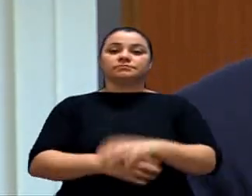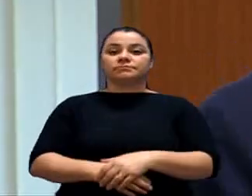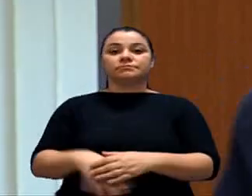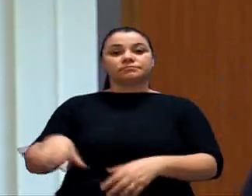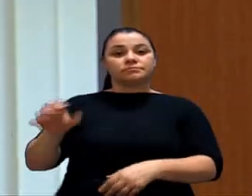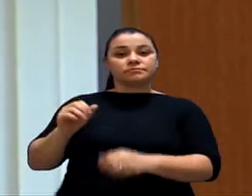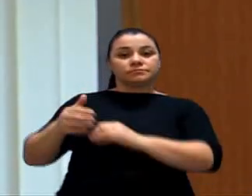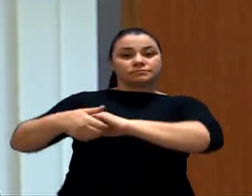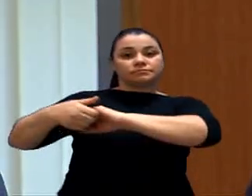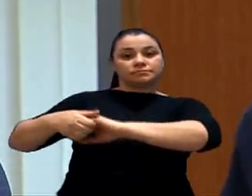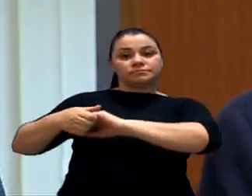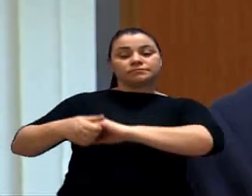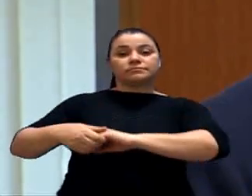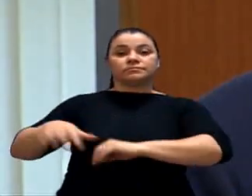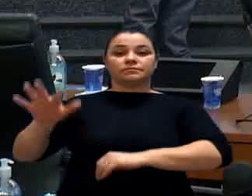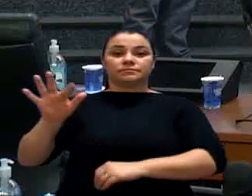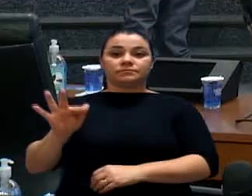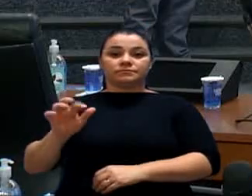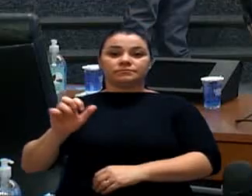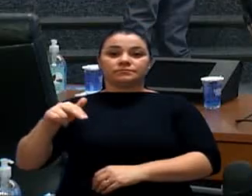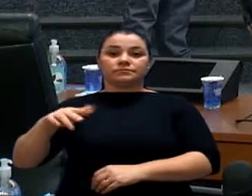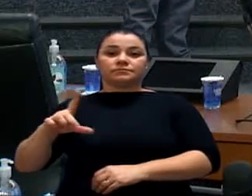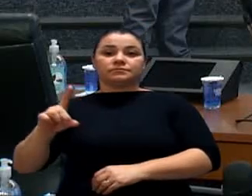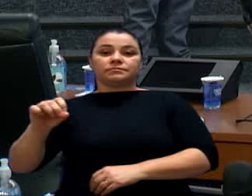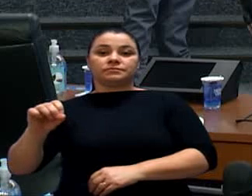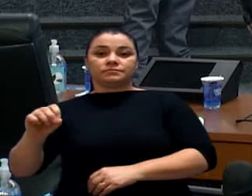desta homenagem, Fernando Dini.